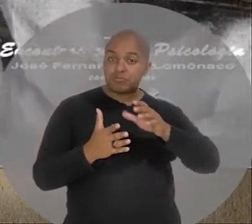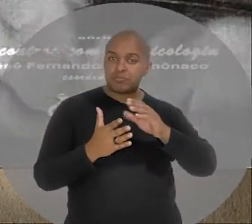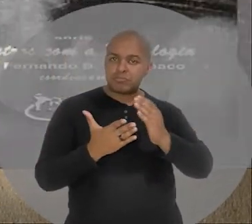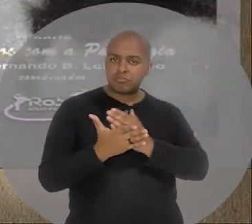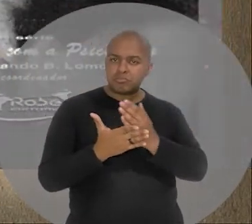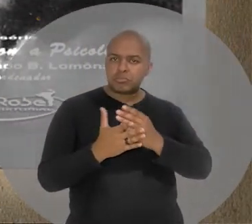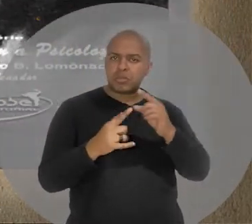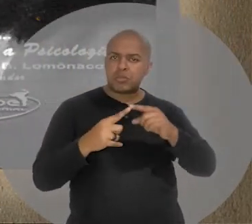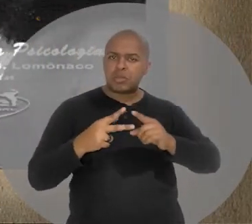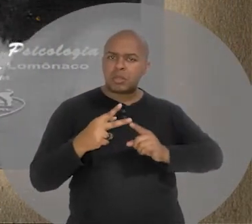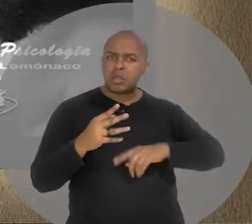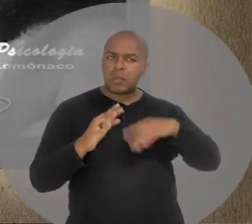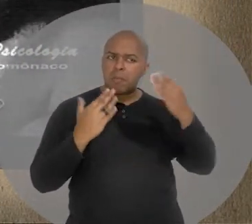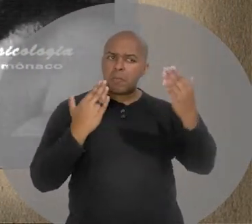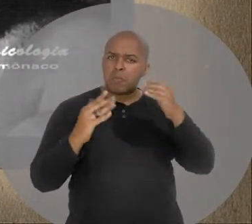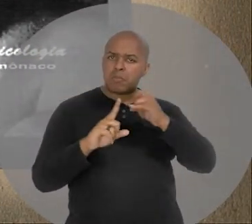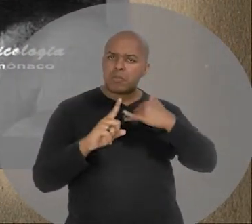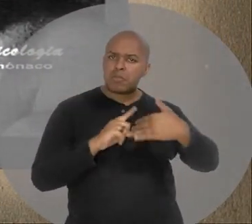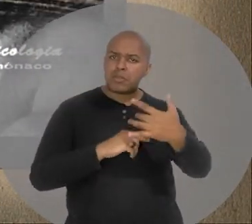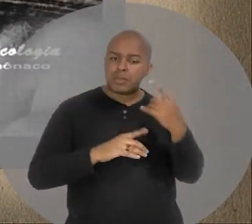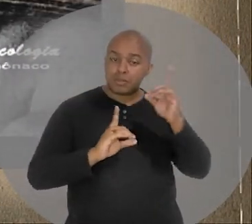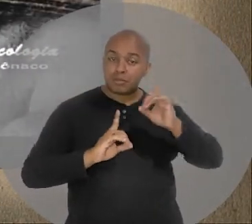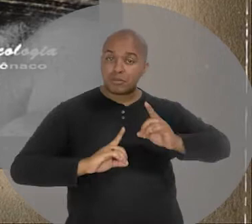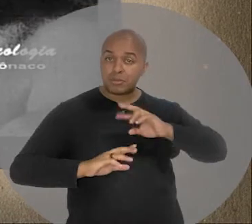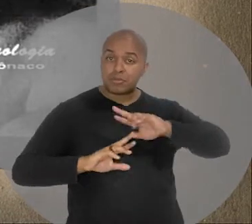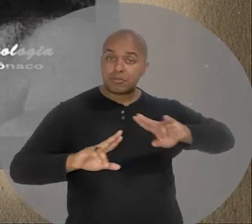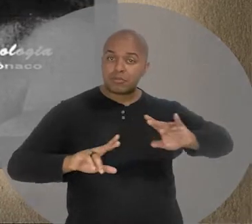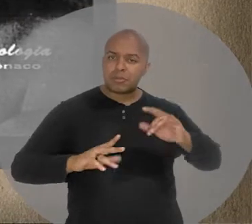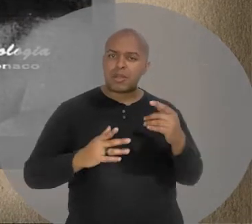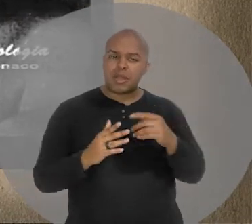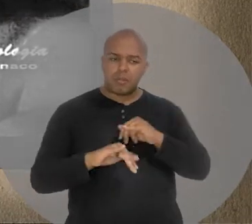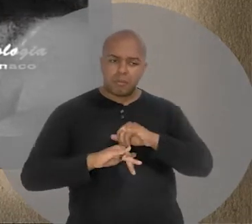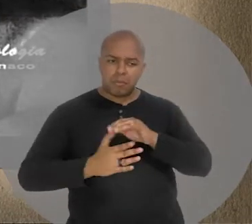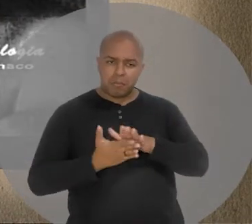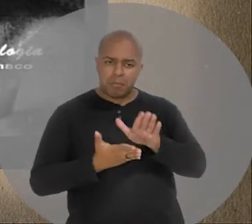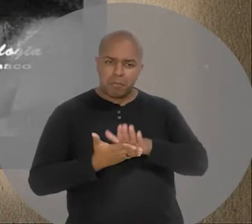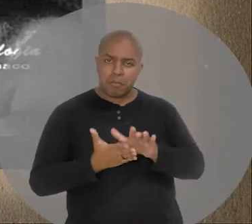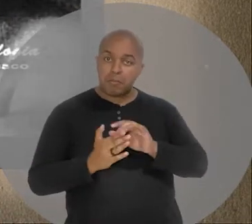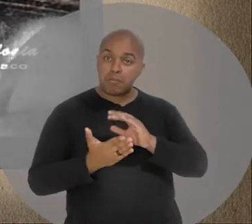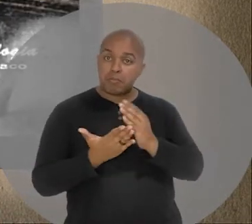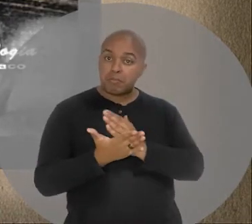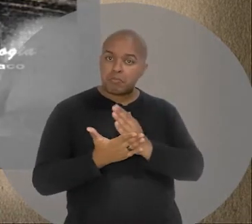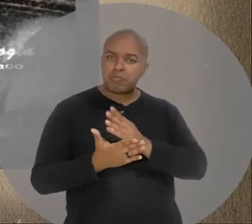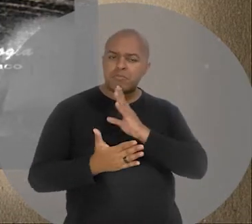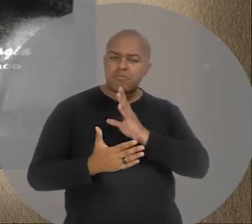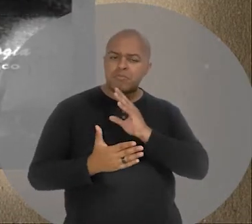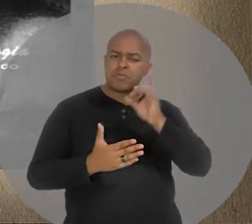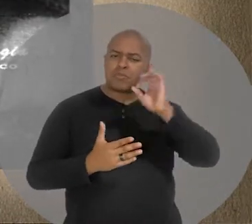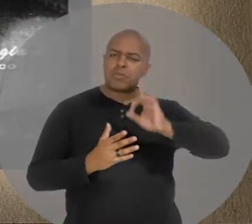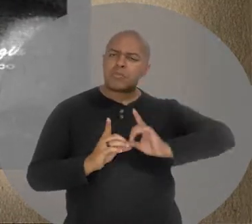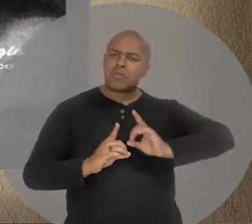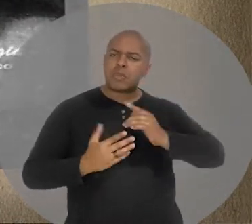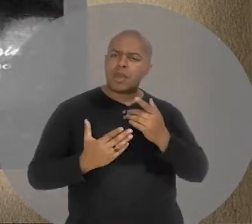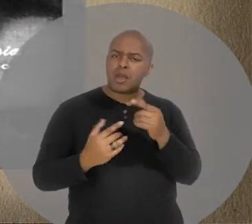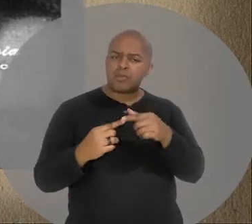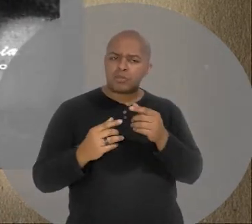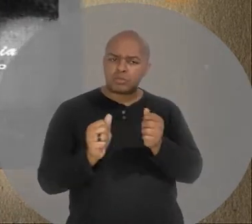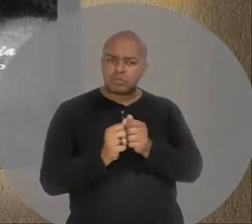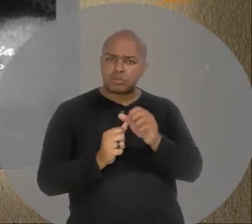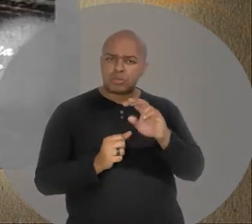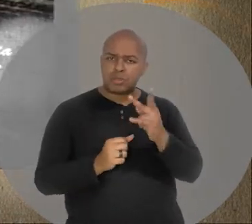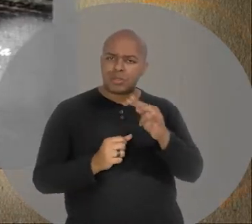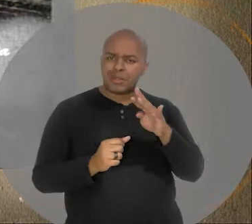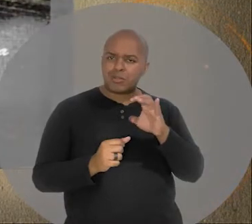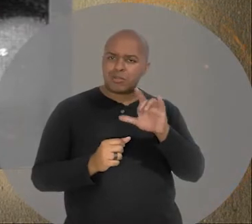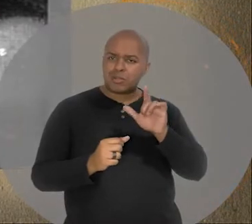aspectos psicossociais das deficiências. A publicação do livro Conhecendo a Deficiência, em companhia de Hércules, ocorreu